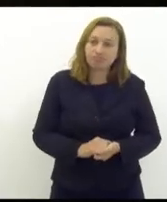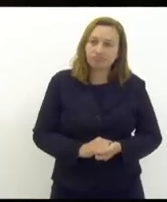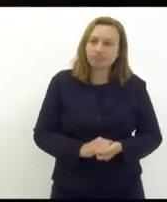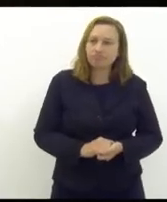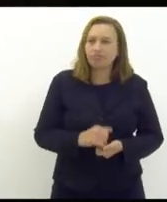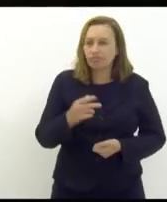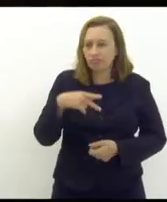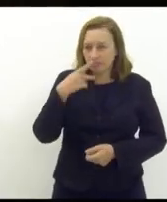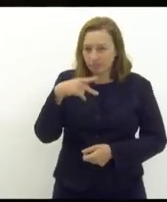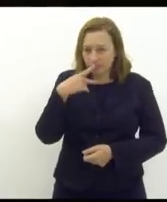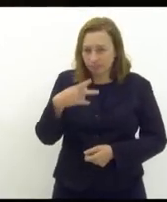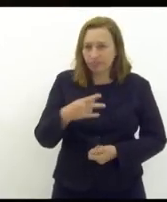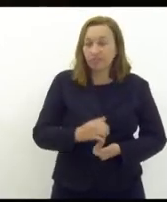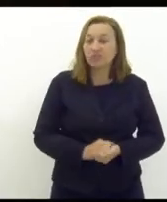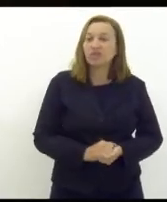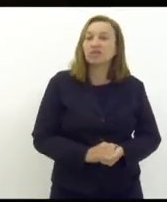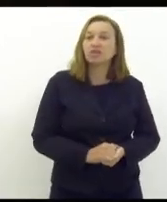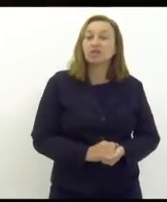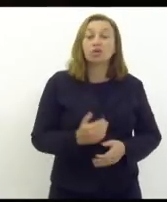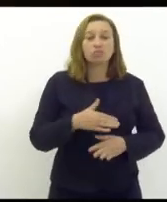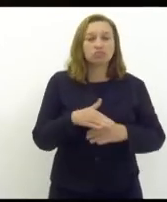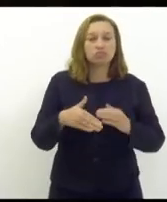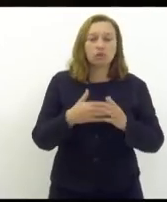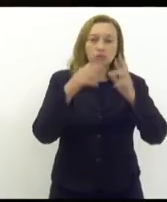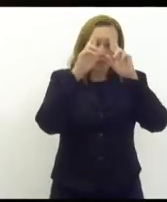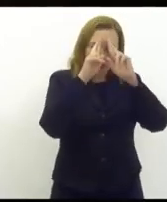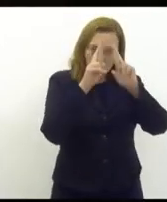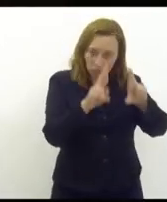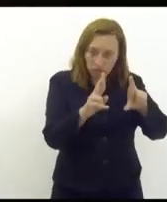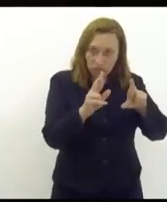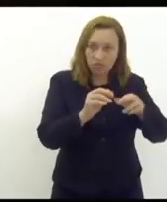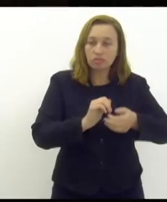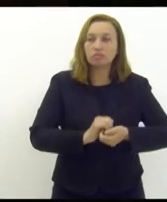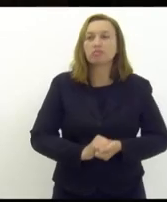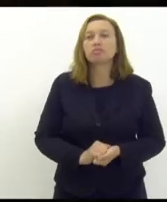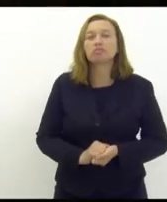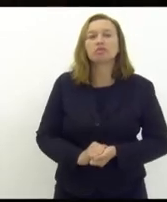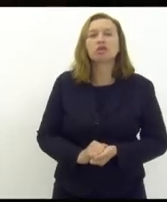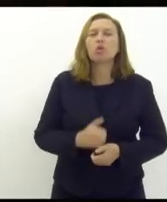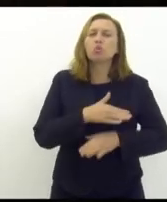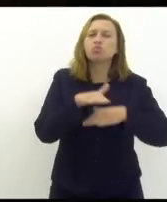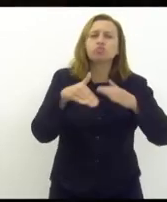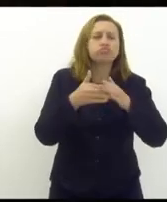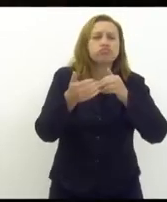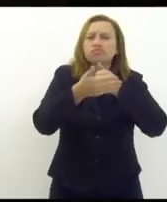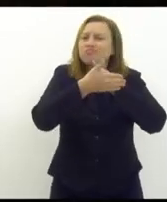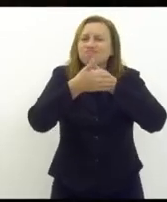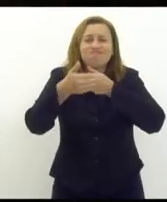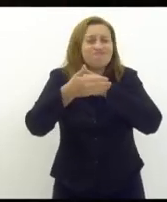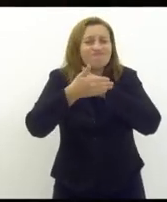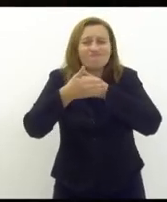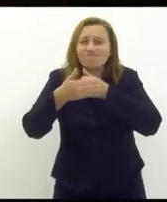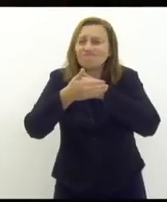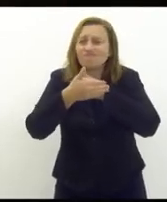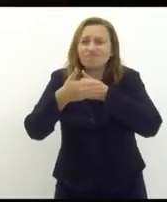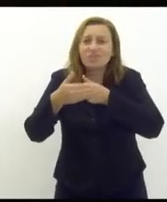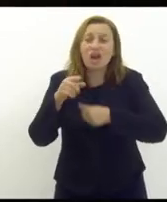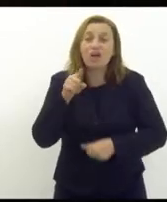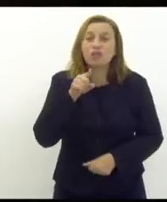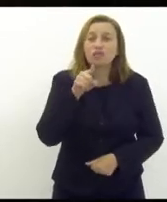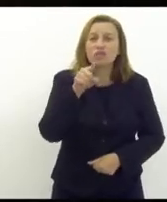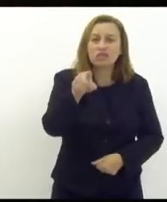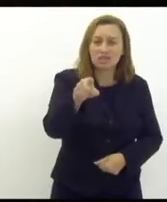vou me dirigir com todo respeito com todo carinho a